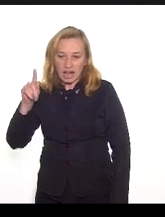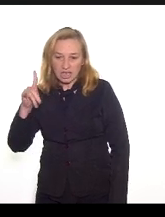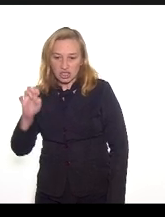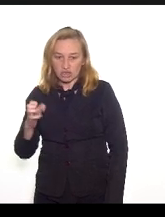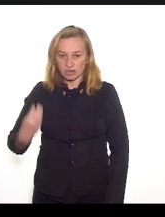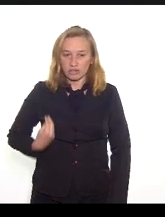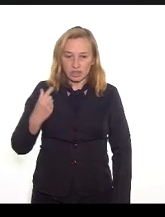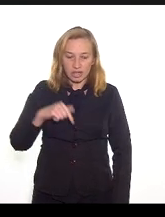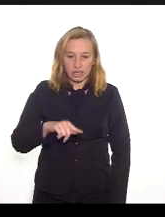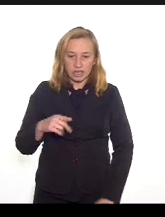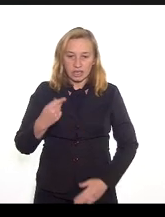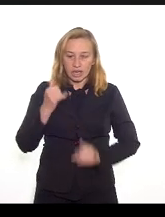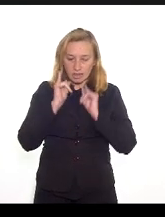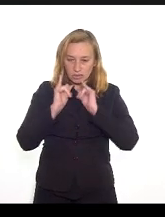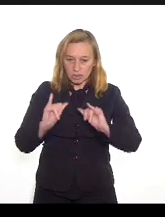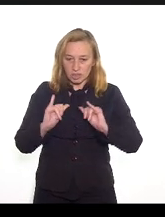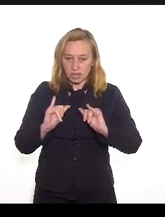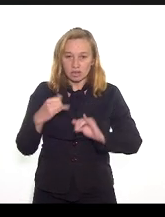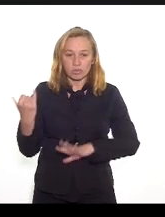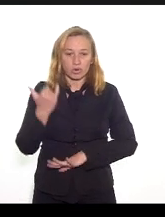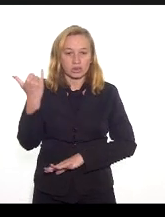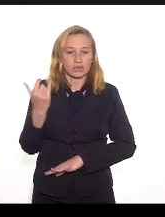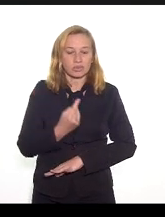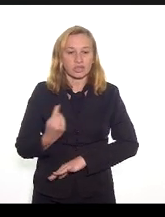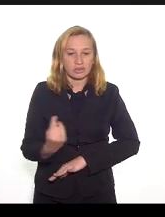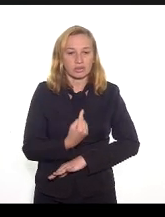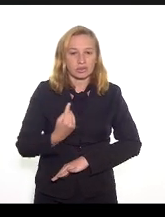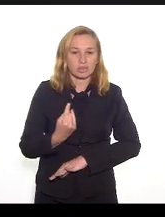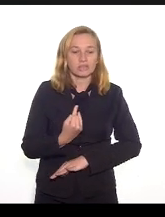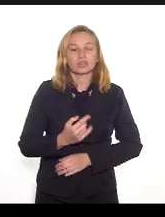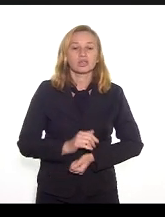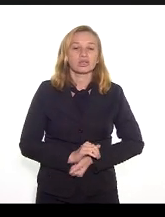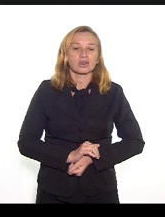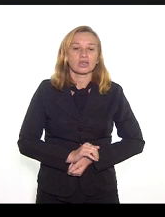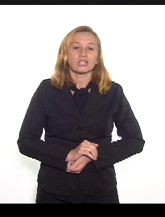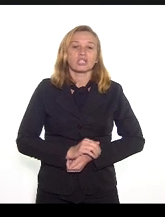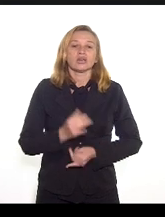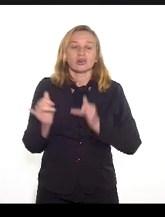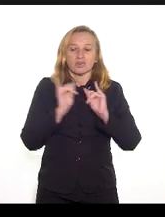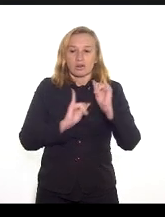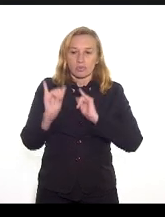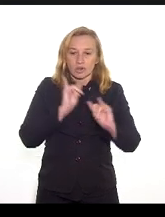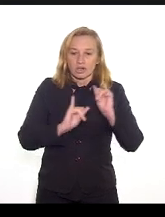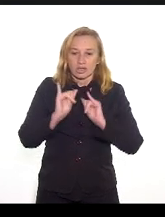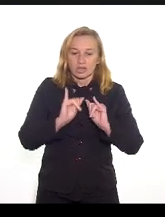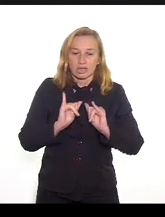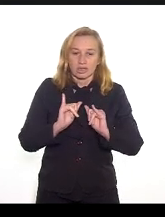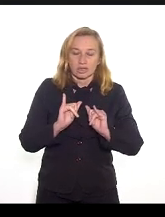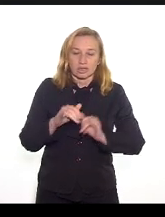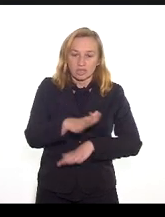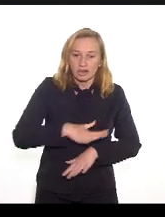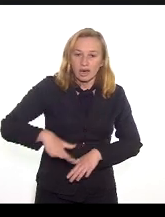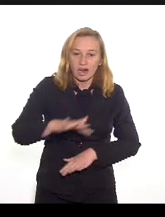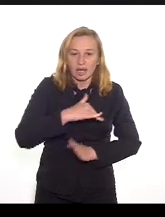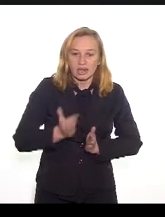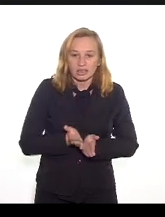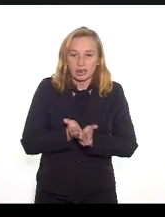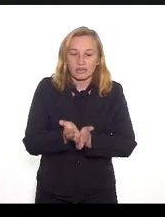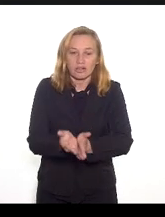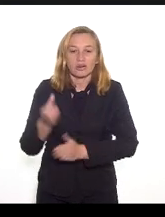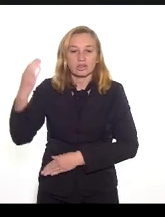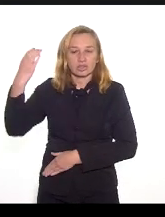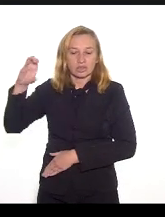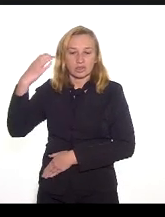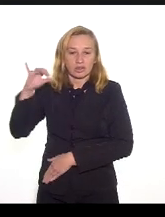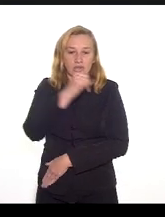chat. É importante para nós a presença do Henrique Lage, que é um histórico celeiro de formação de técnicos para o setor naval em Niterói, no Rio de Janeiro. E se